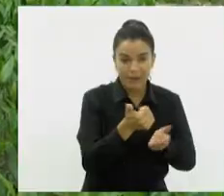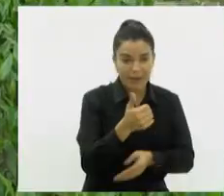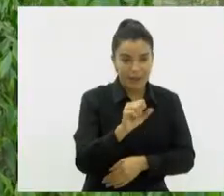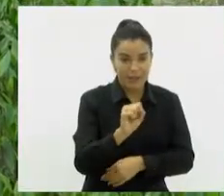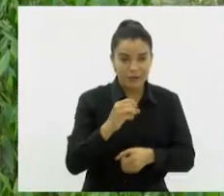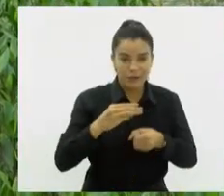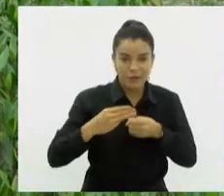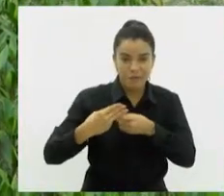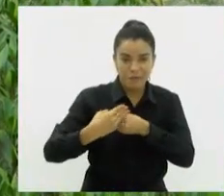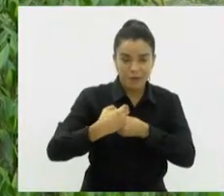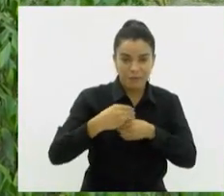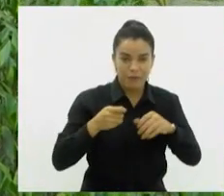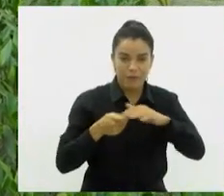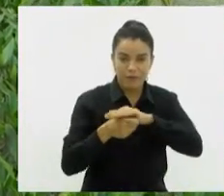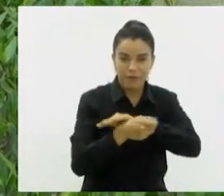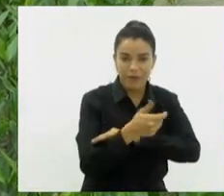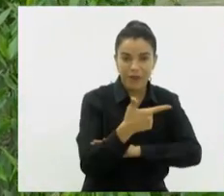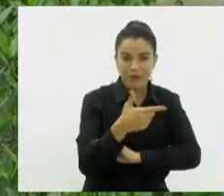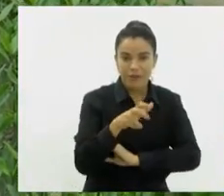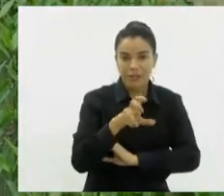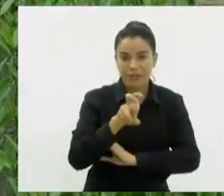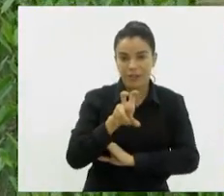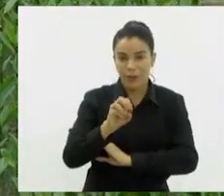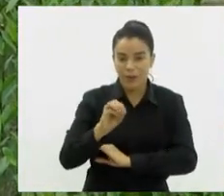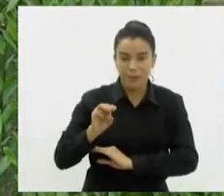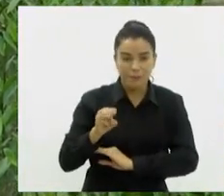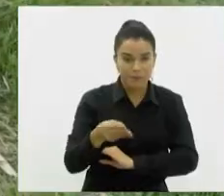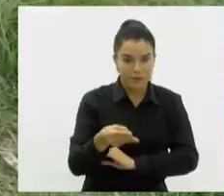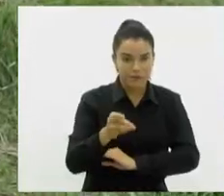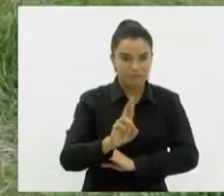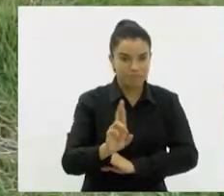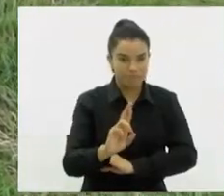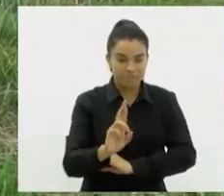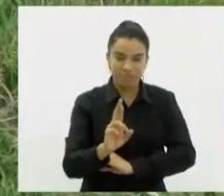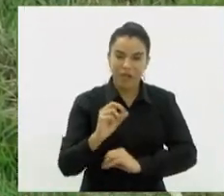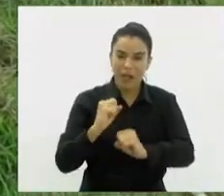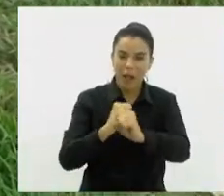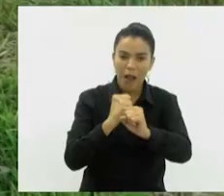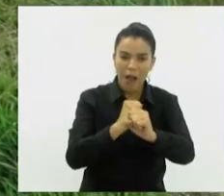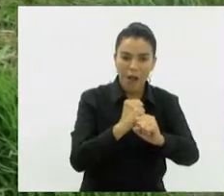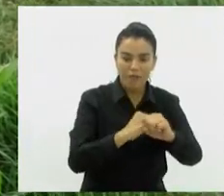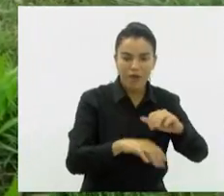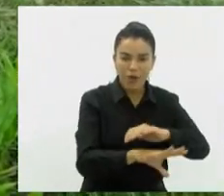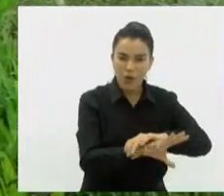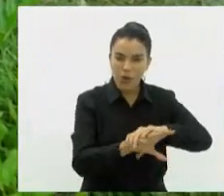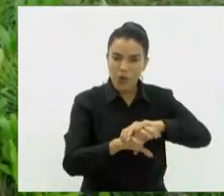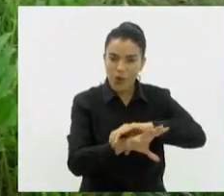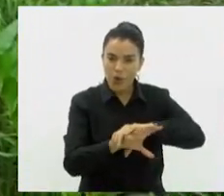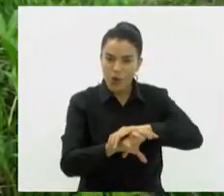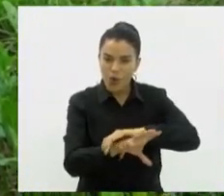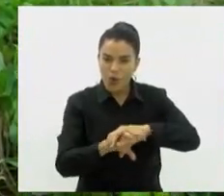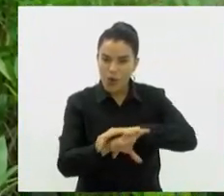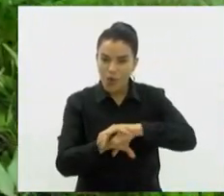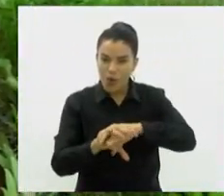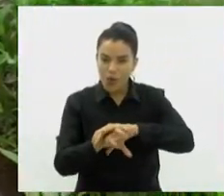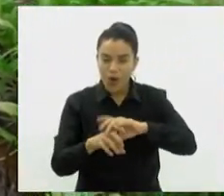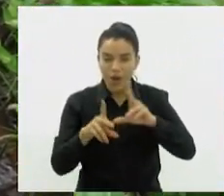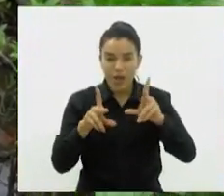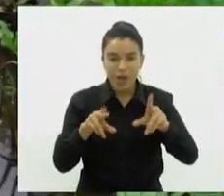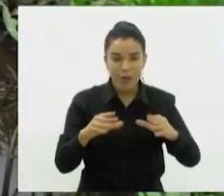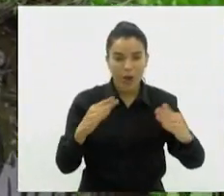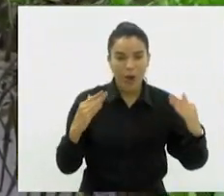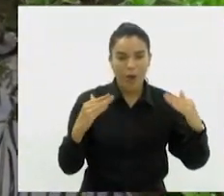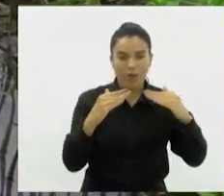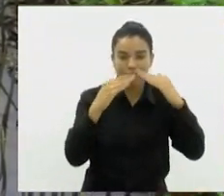região com investimento de R 250 milhões de reais a obra vai remanejar o equivalente a quase 1 piscinas olímpicas de